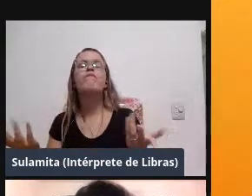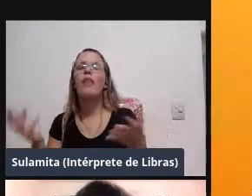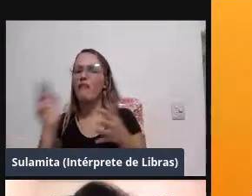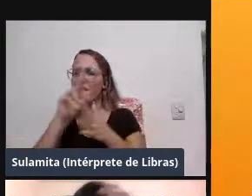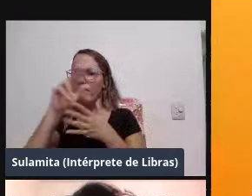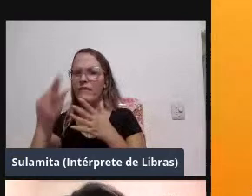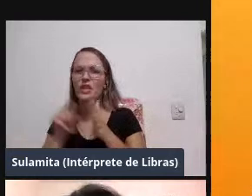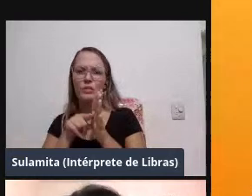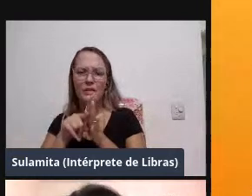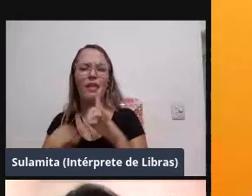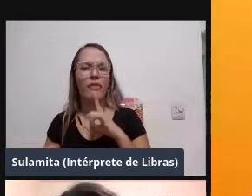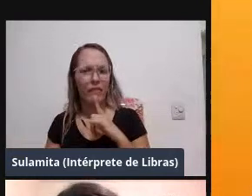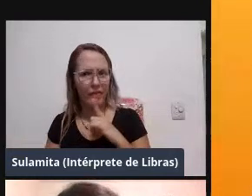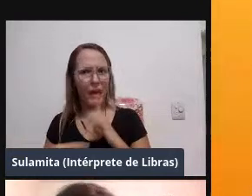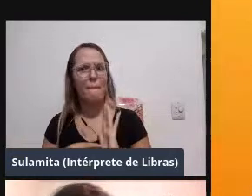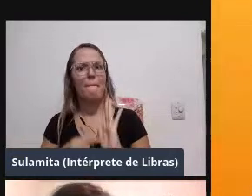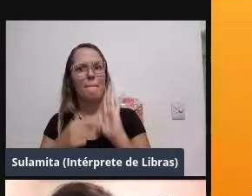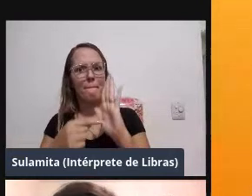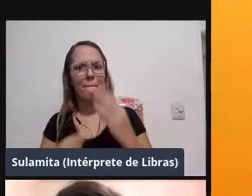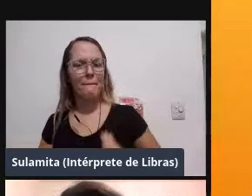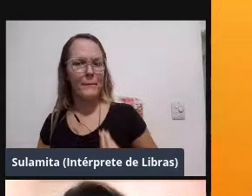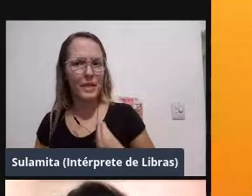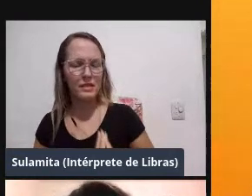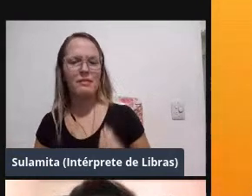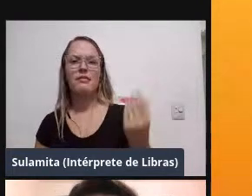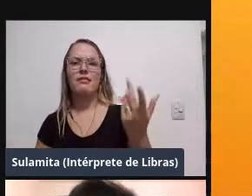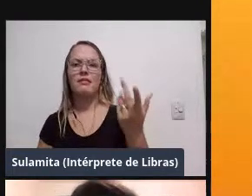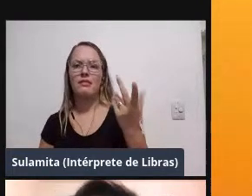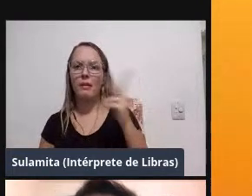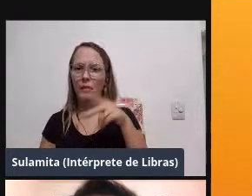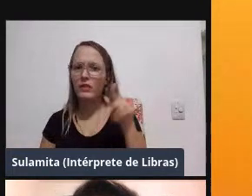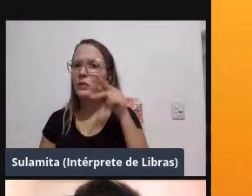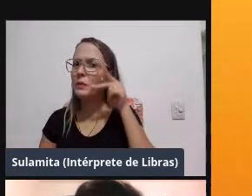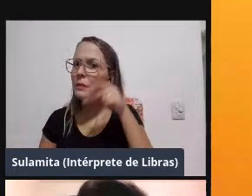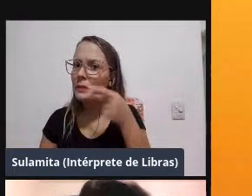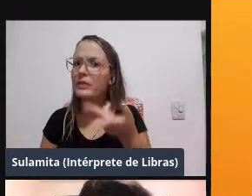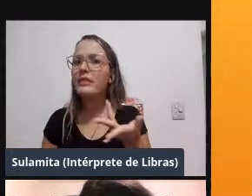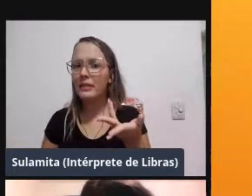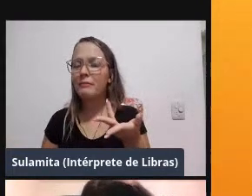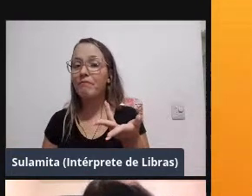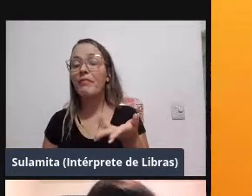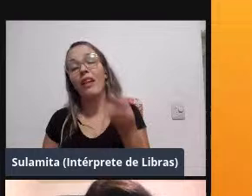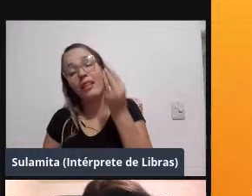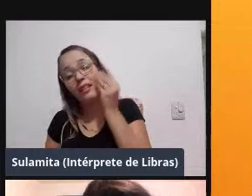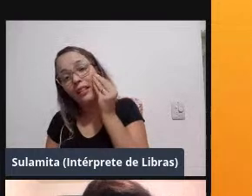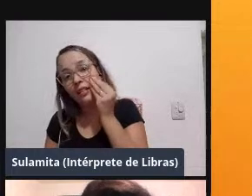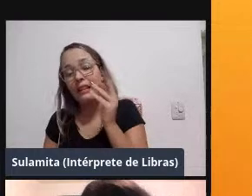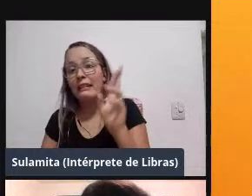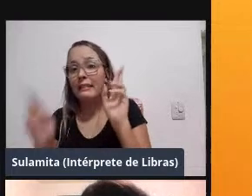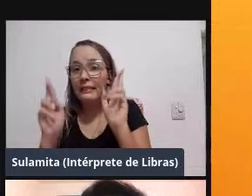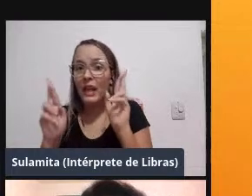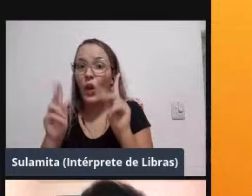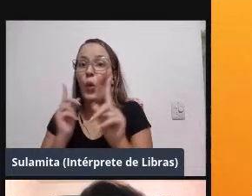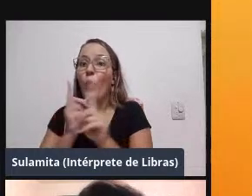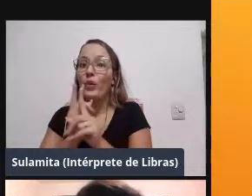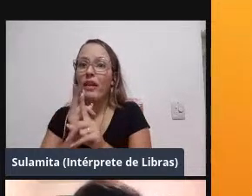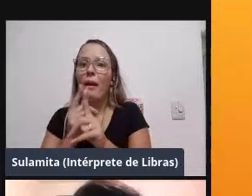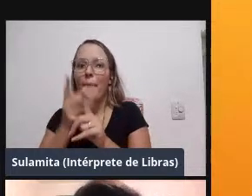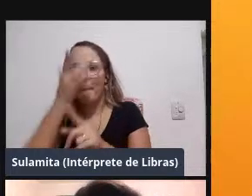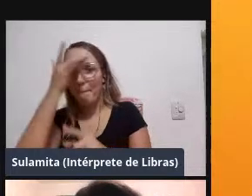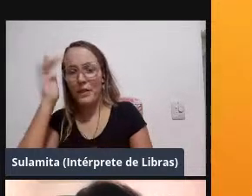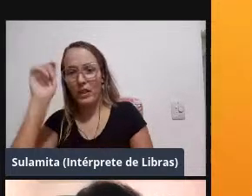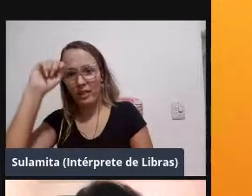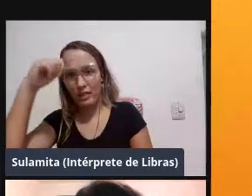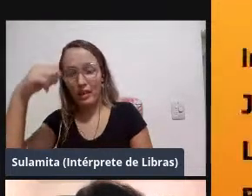professoras negras, né? E eu quero, assim, eu desejo, tento, a gente está tentando encontrar as paraibanas, não encontrei nenhuma ainda.